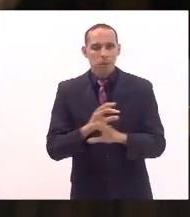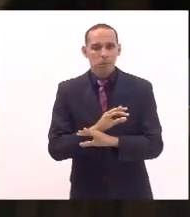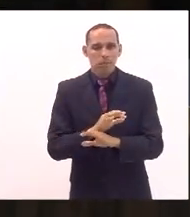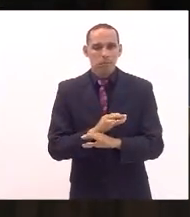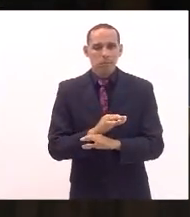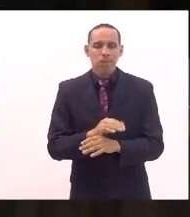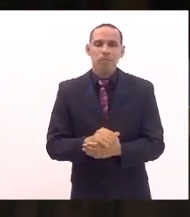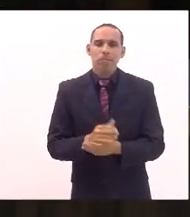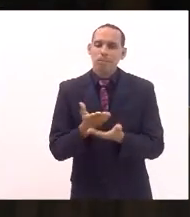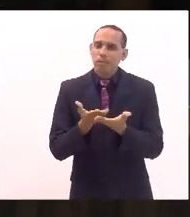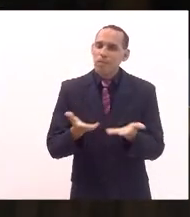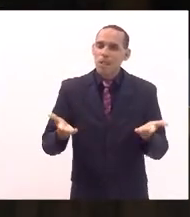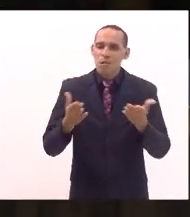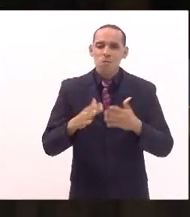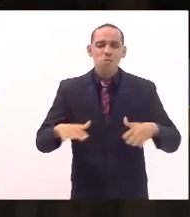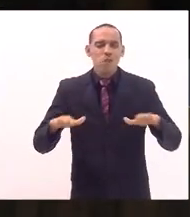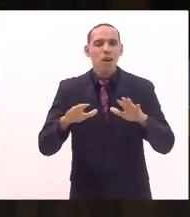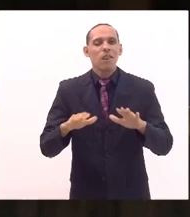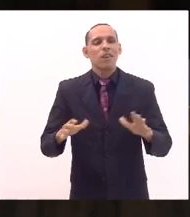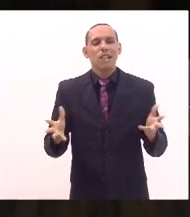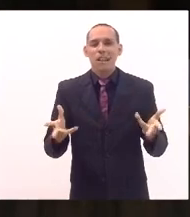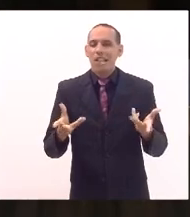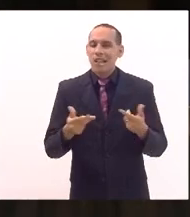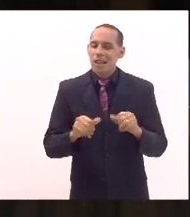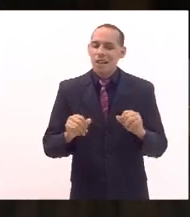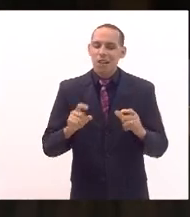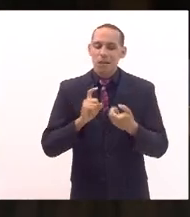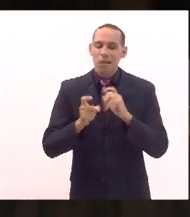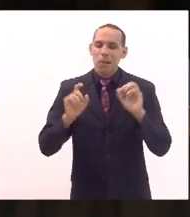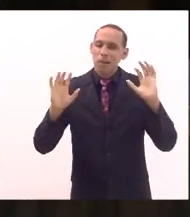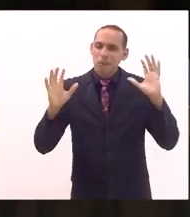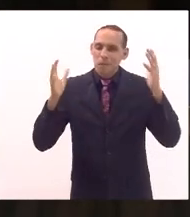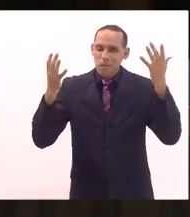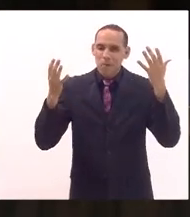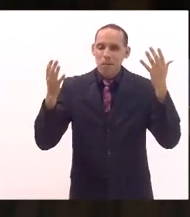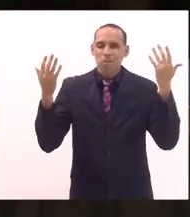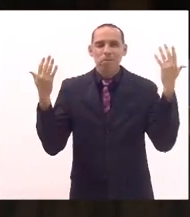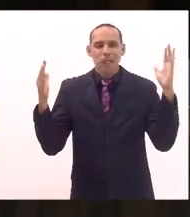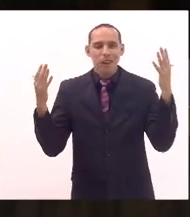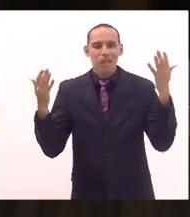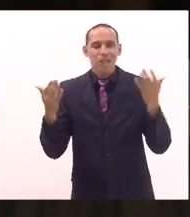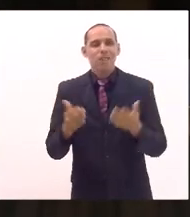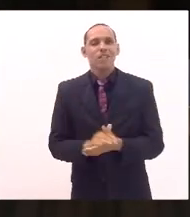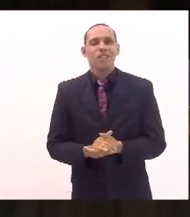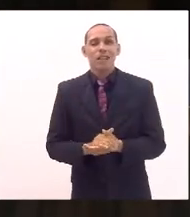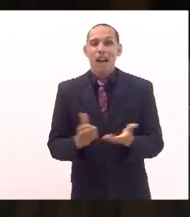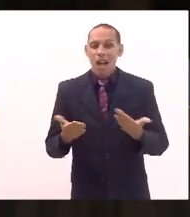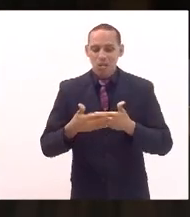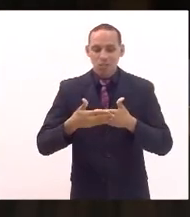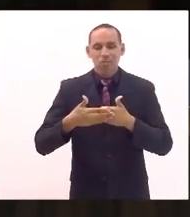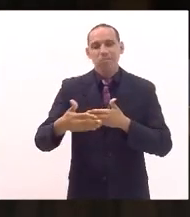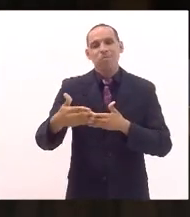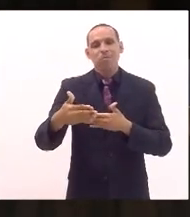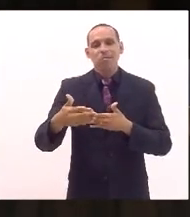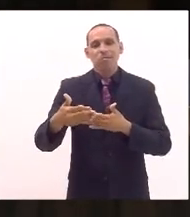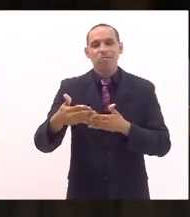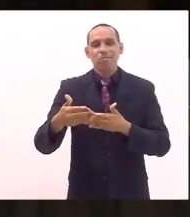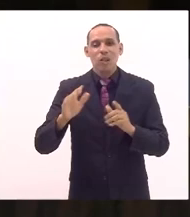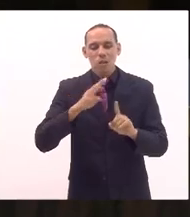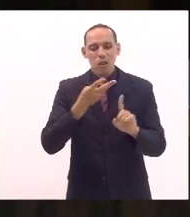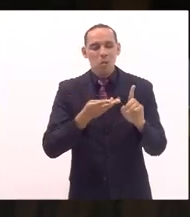Tenham todos um excelente sessão solene e parabéns desde já a todos os